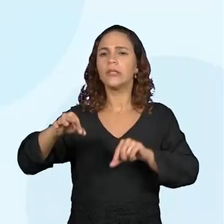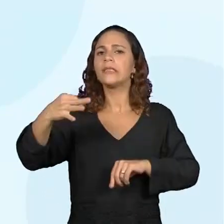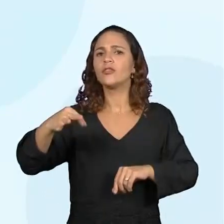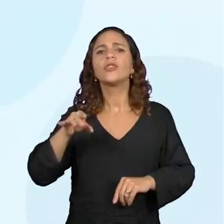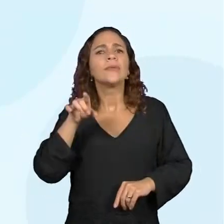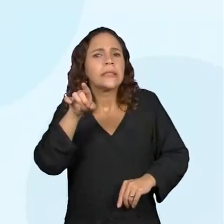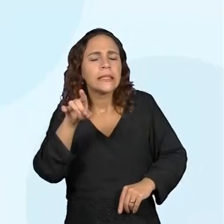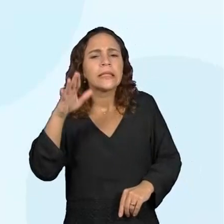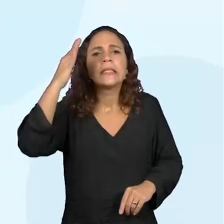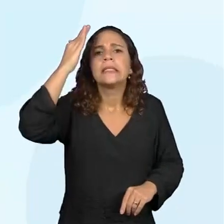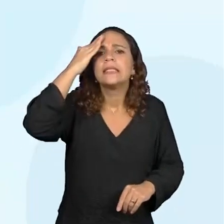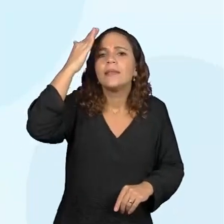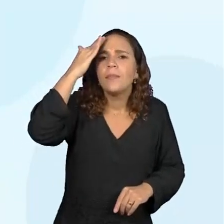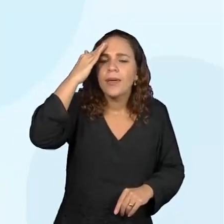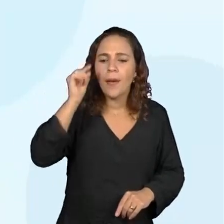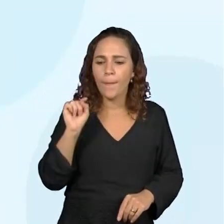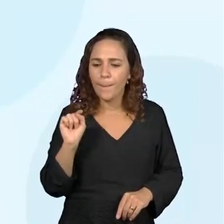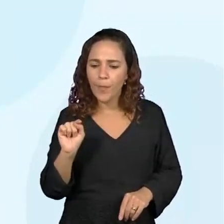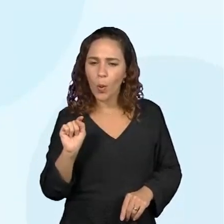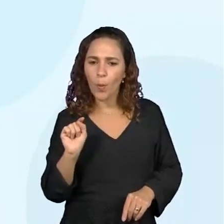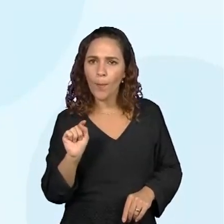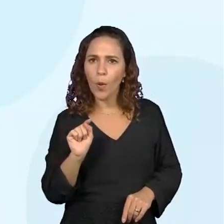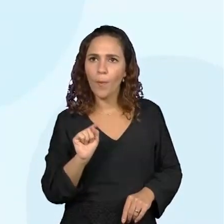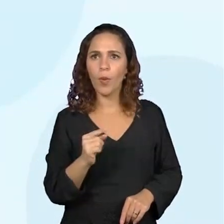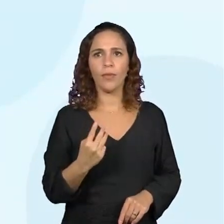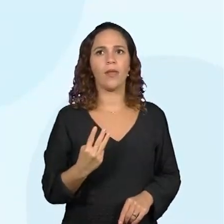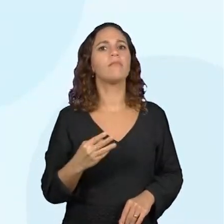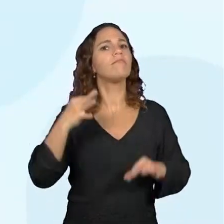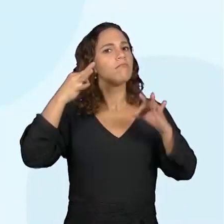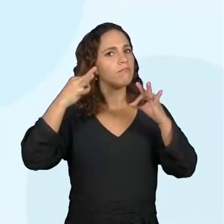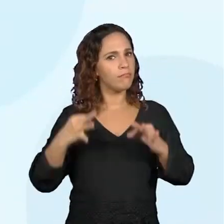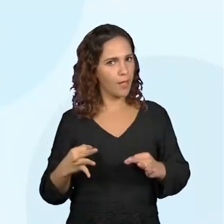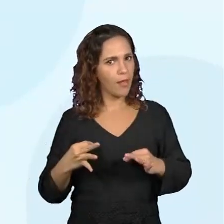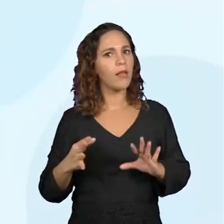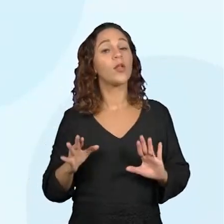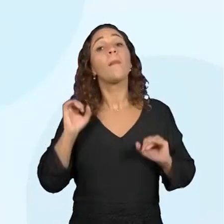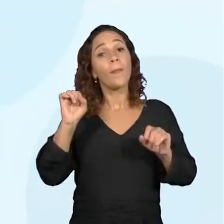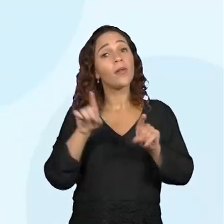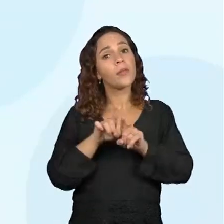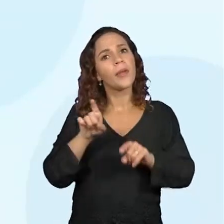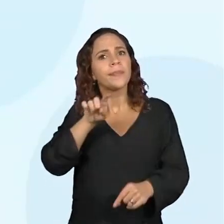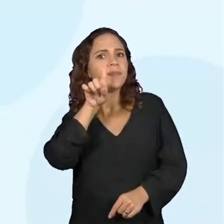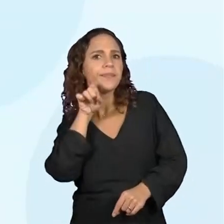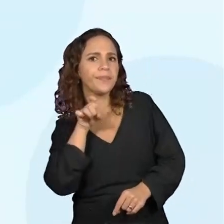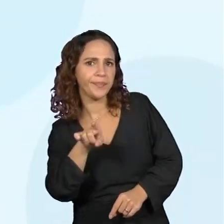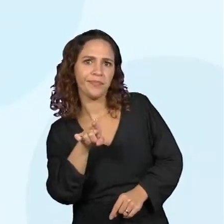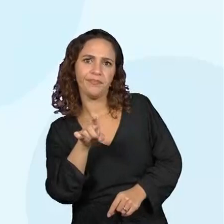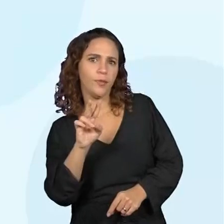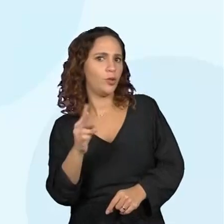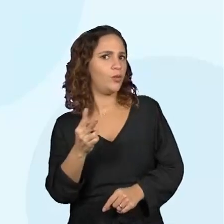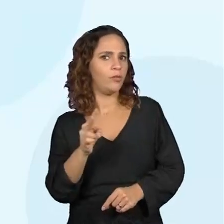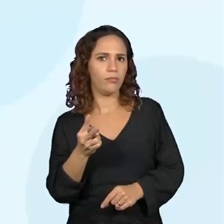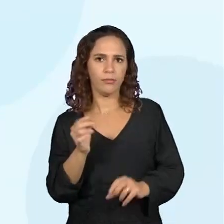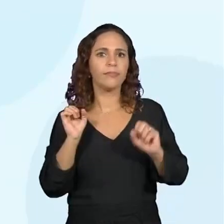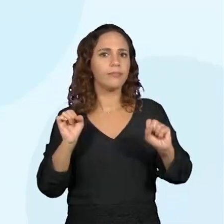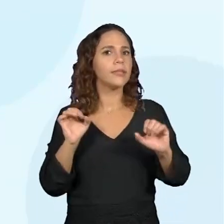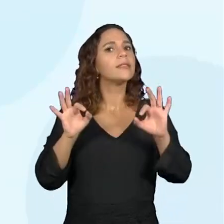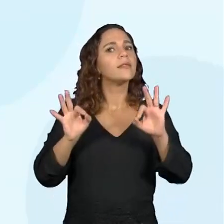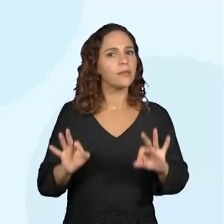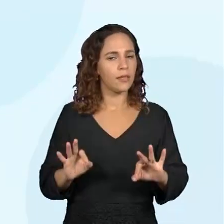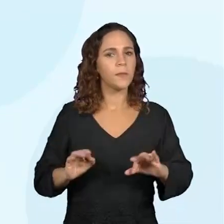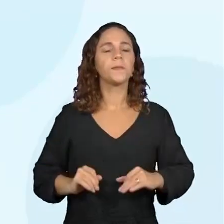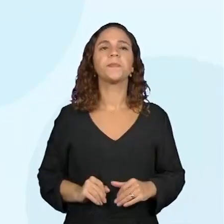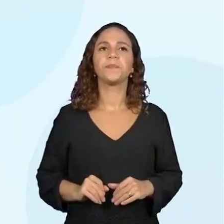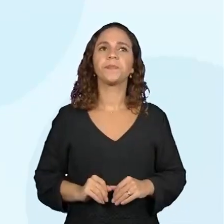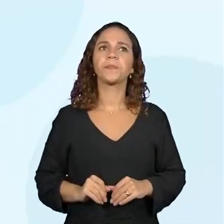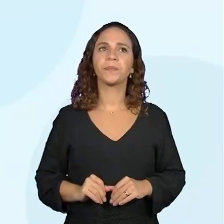Você sabia e colocou pontinhos de reticência que podia ser também um ponto de interrogação. Aí fica a critério de quem estiver escrevendo.